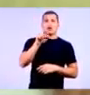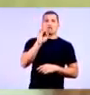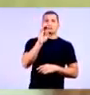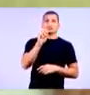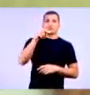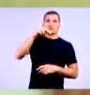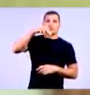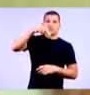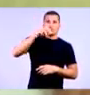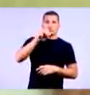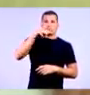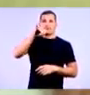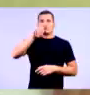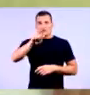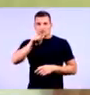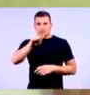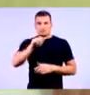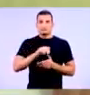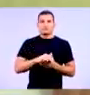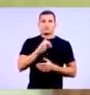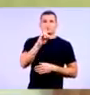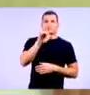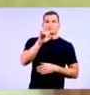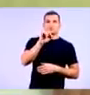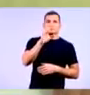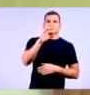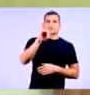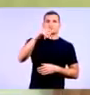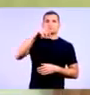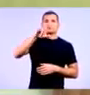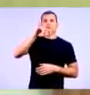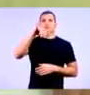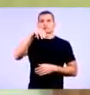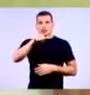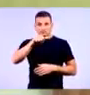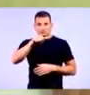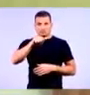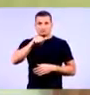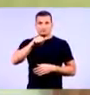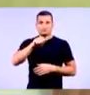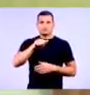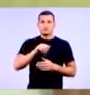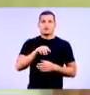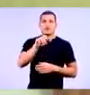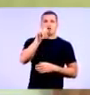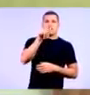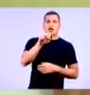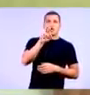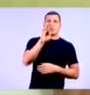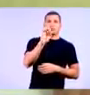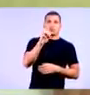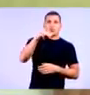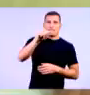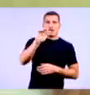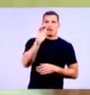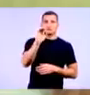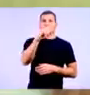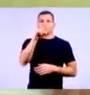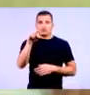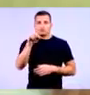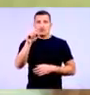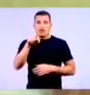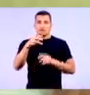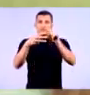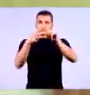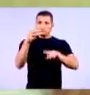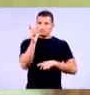e organização. Elas são importantíssimas para que vocês alcancem aí excelência nos estudos e que consigam, né,